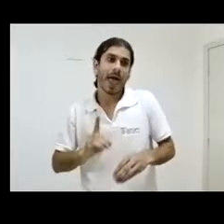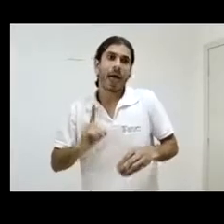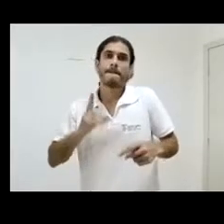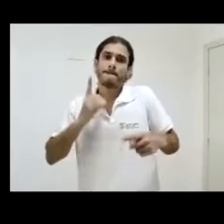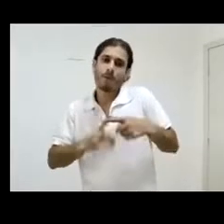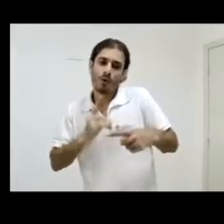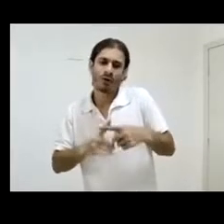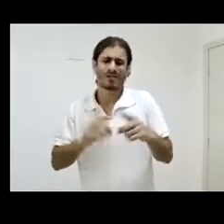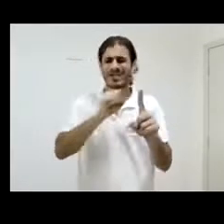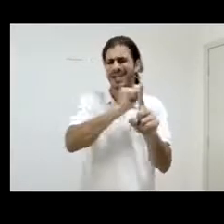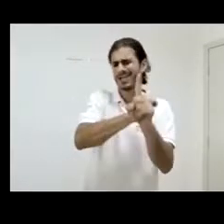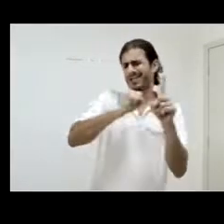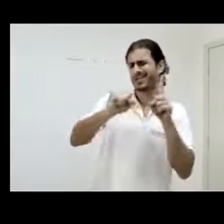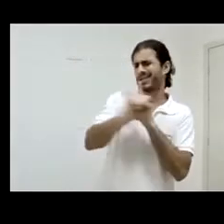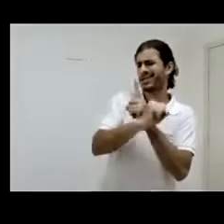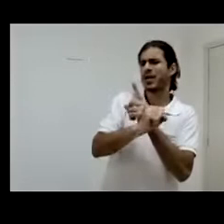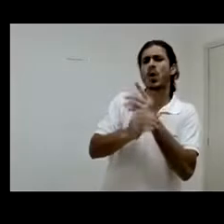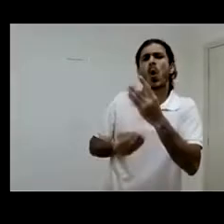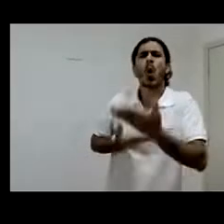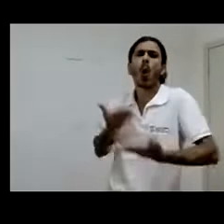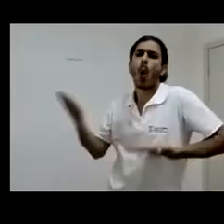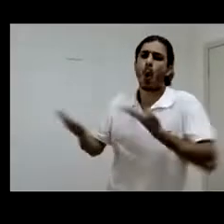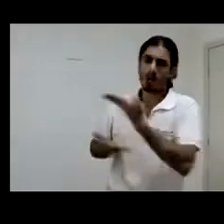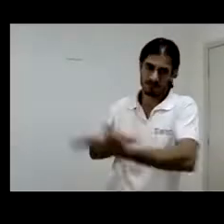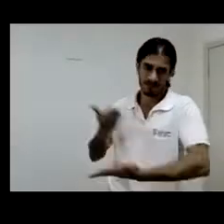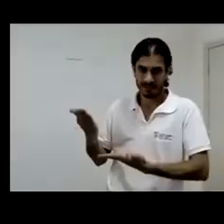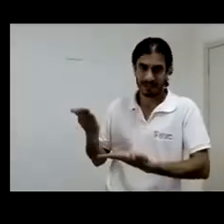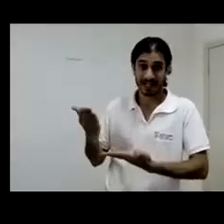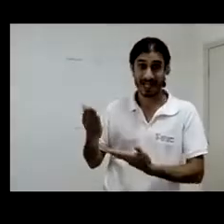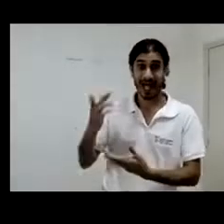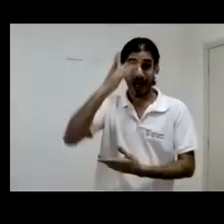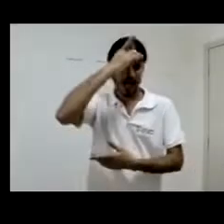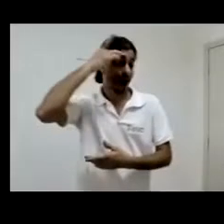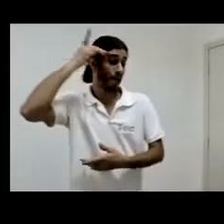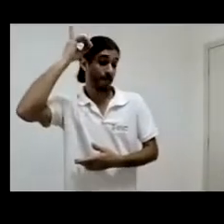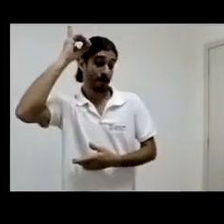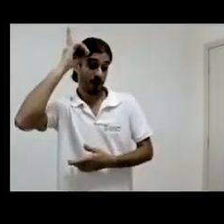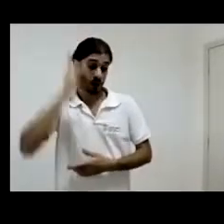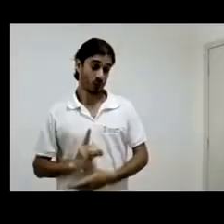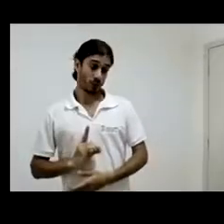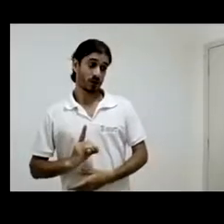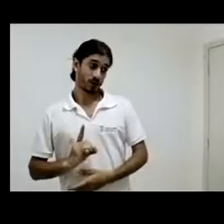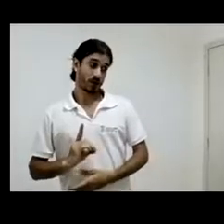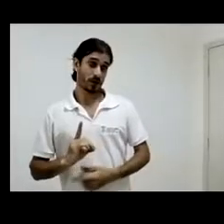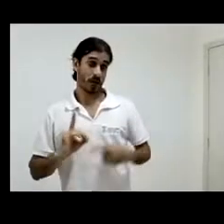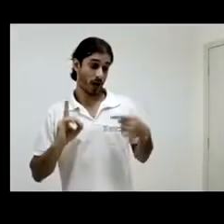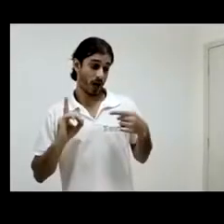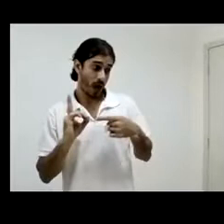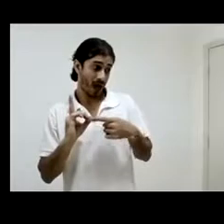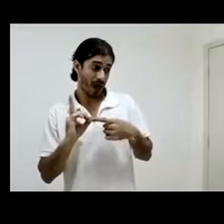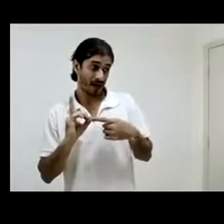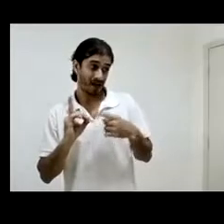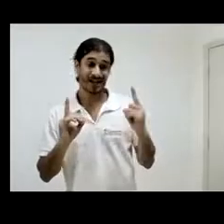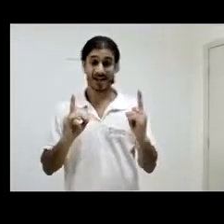ele fala que entre a pessoa com a sua deficiência está... que entre a pessoa e a sua